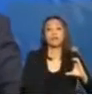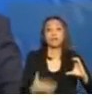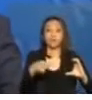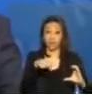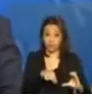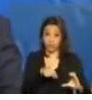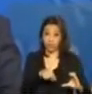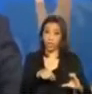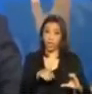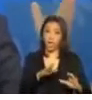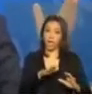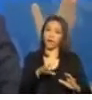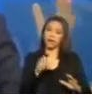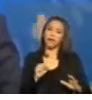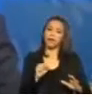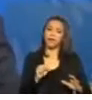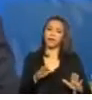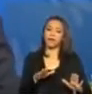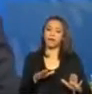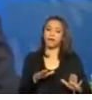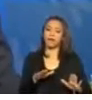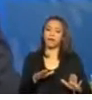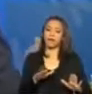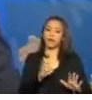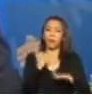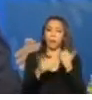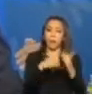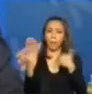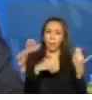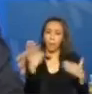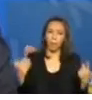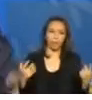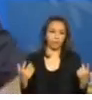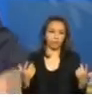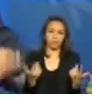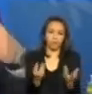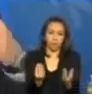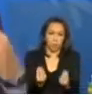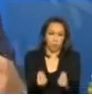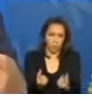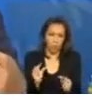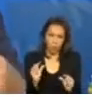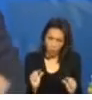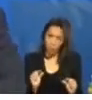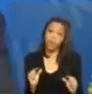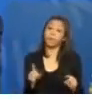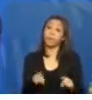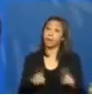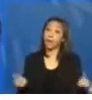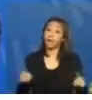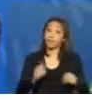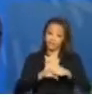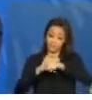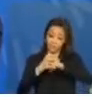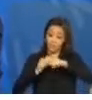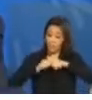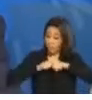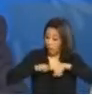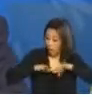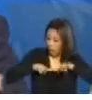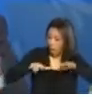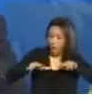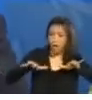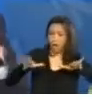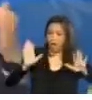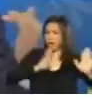baixa morbilidade, graças a Deus, mortalidade, mas ela tem uma alta contagiosidade. Então, ela